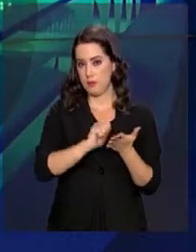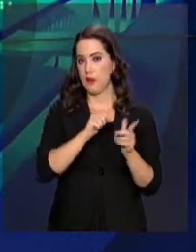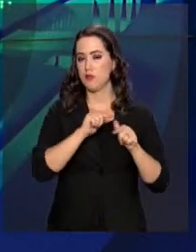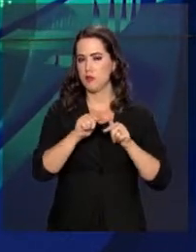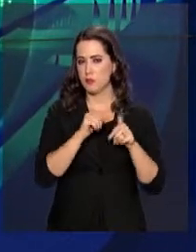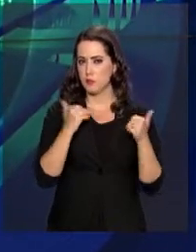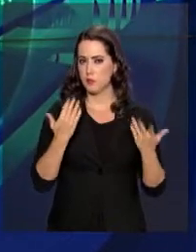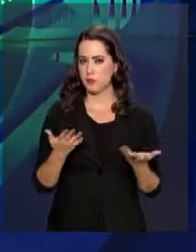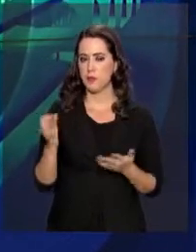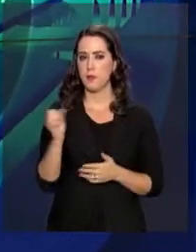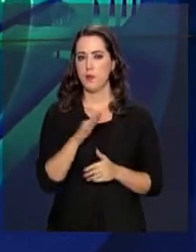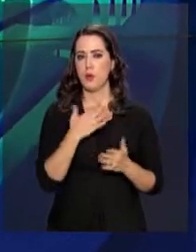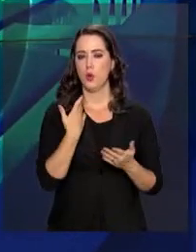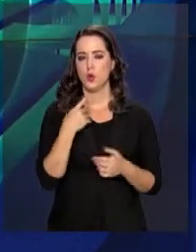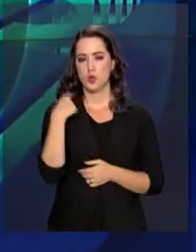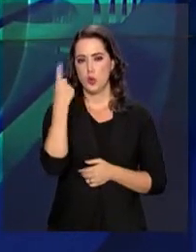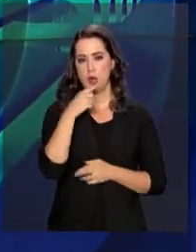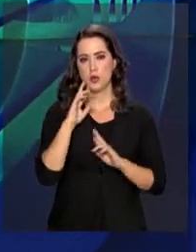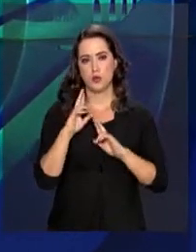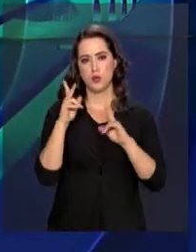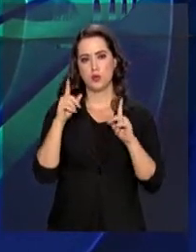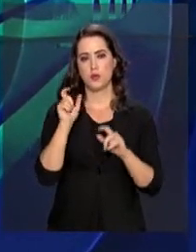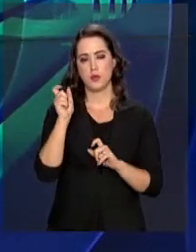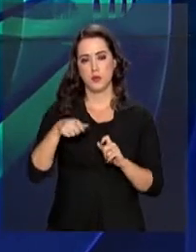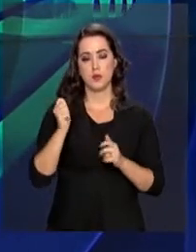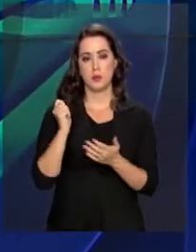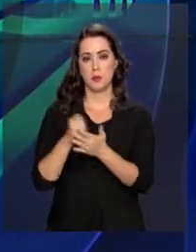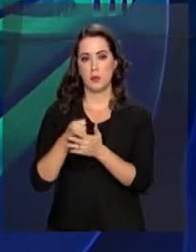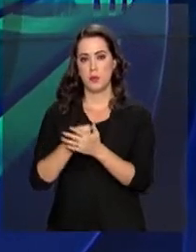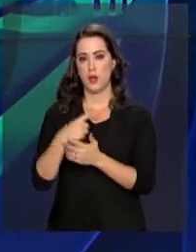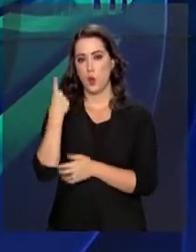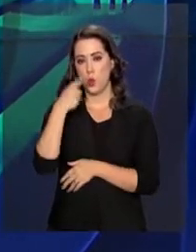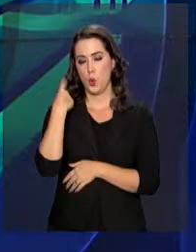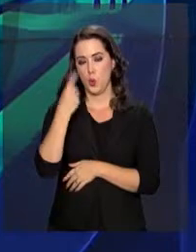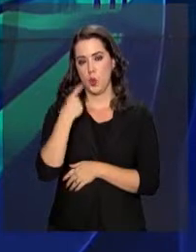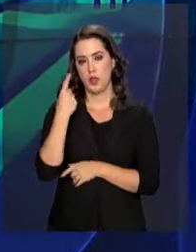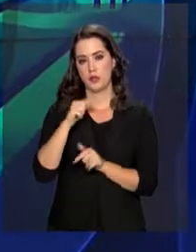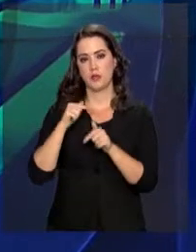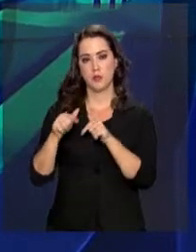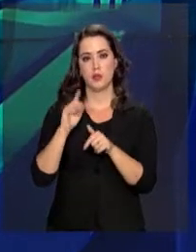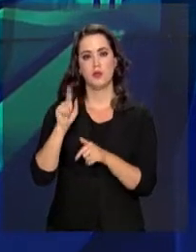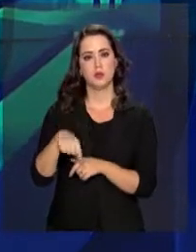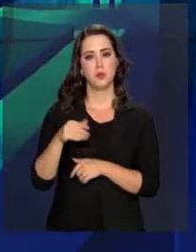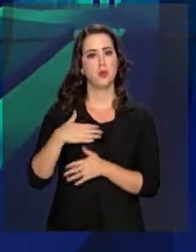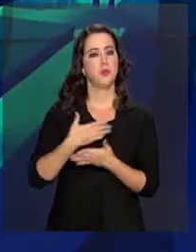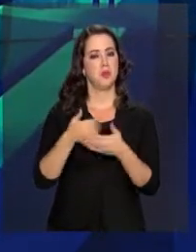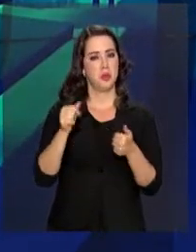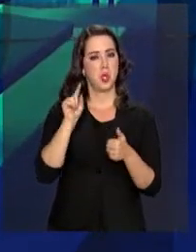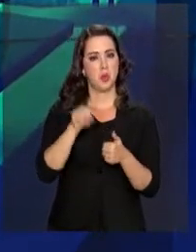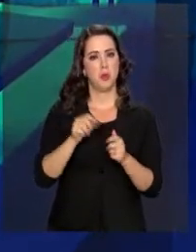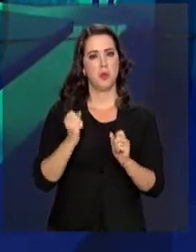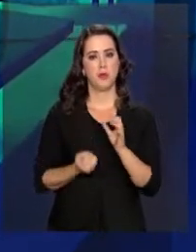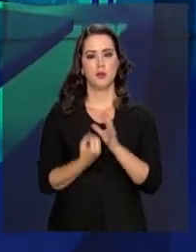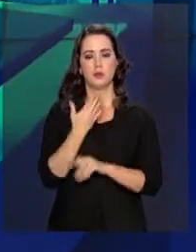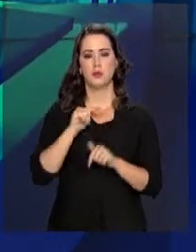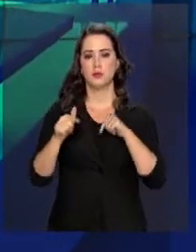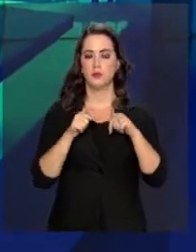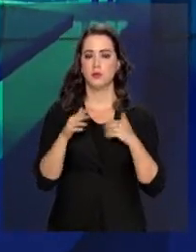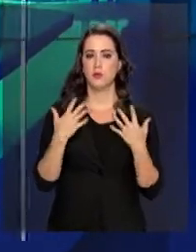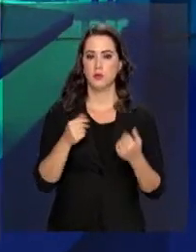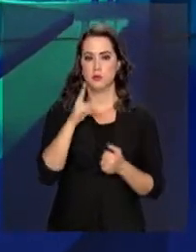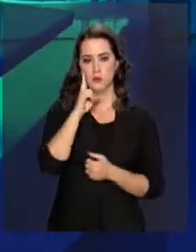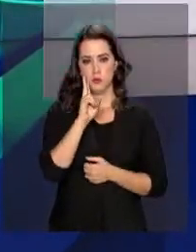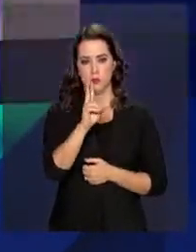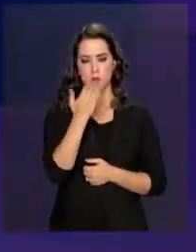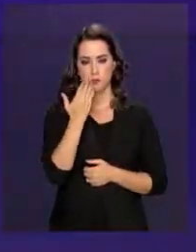contratação intermitente que permite ao empregador pagar ao empregado só pelas horas trabalhadas foi um dos elementos que permitiu a criação de